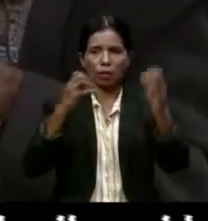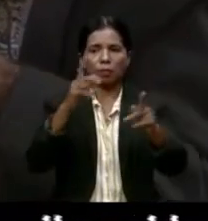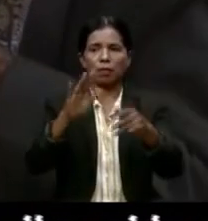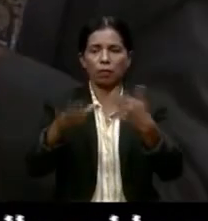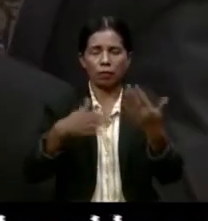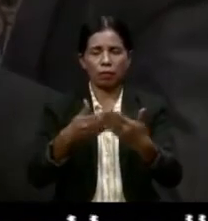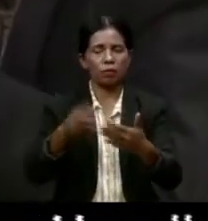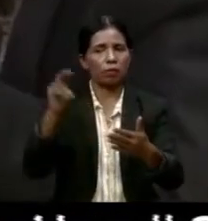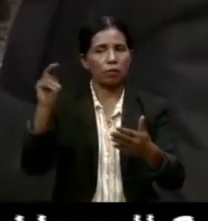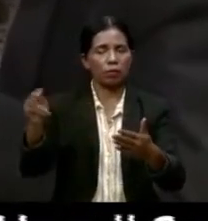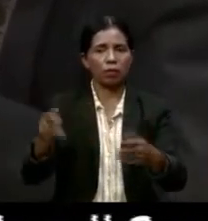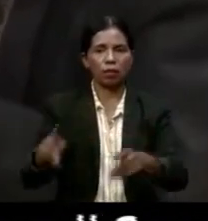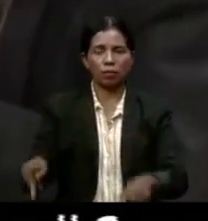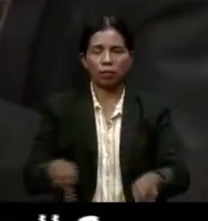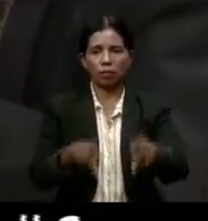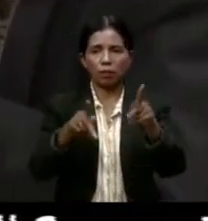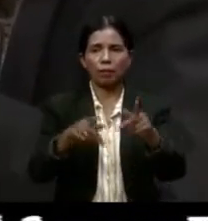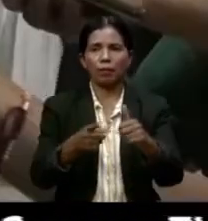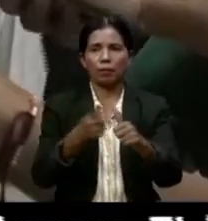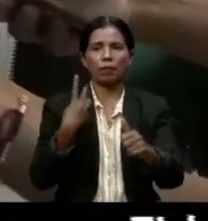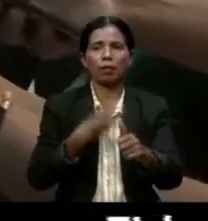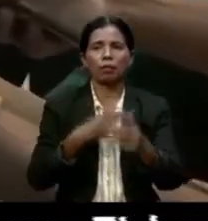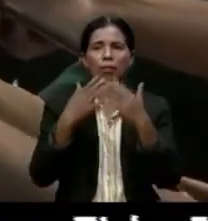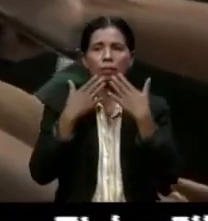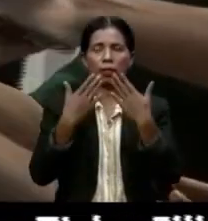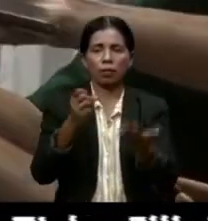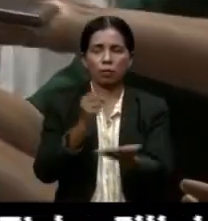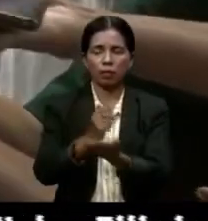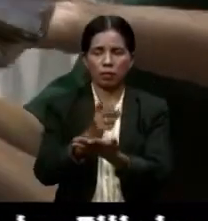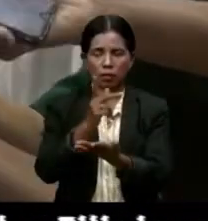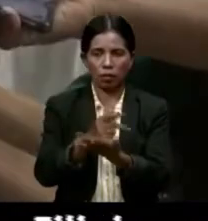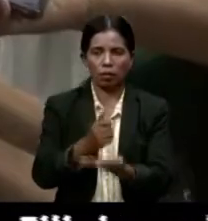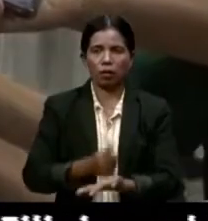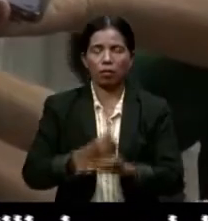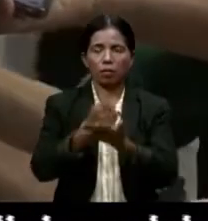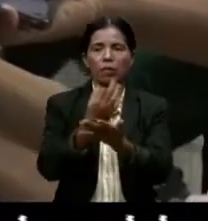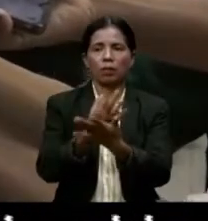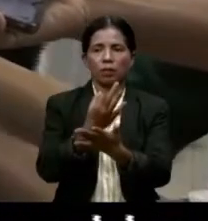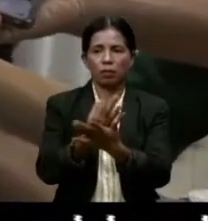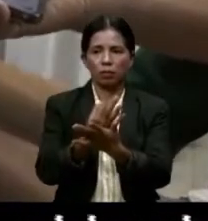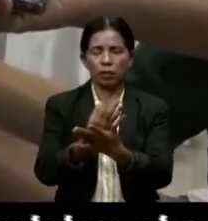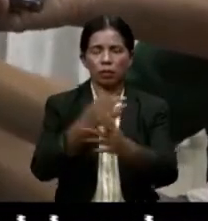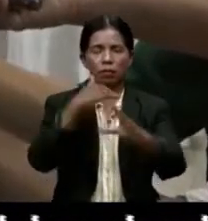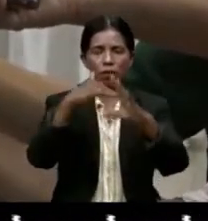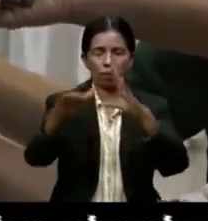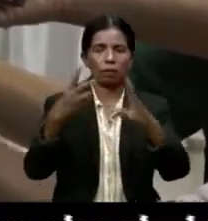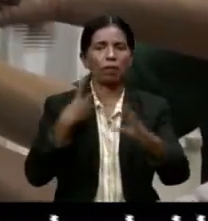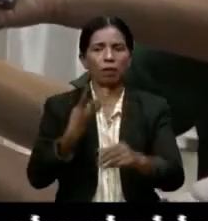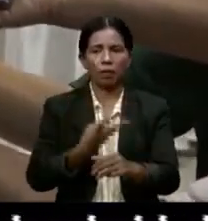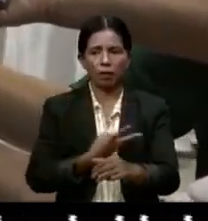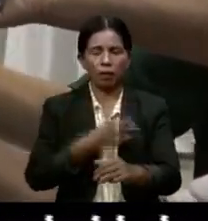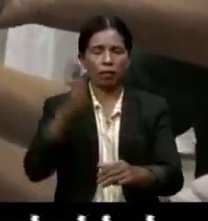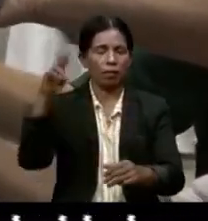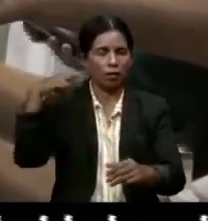Nien e a base para o público. Primeiro, a minha agradece a Secoms, também pelo apoio no fundos a transferência pública para a